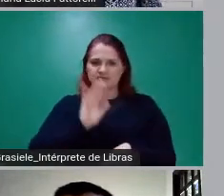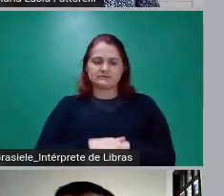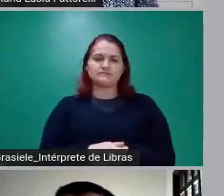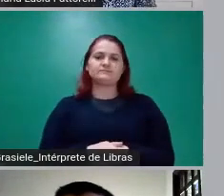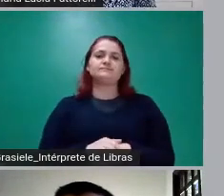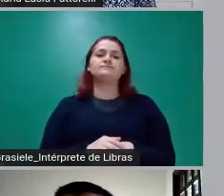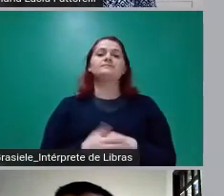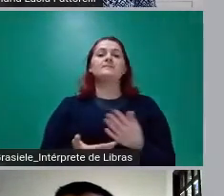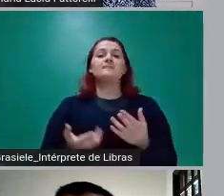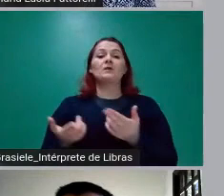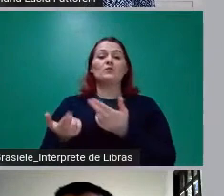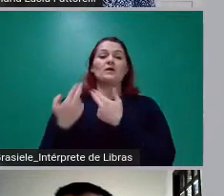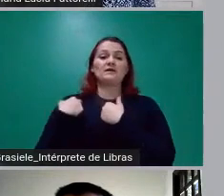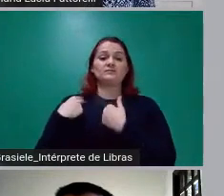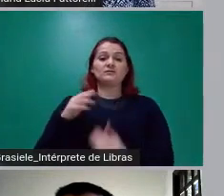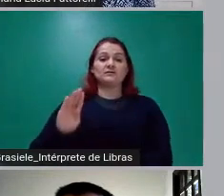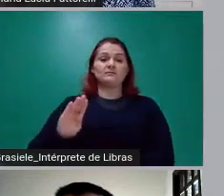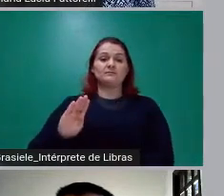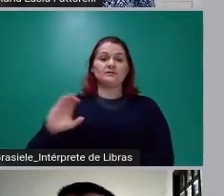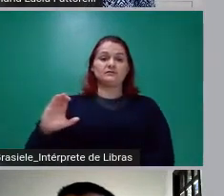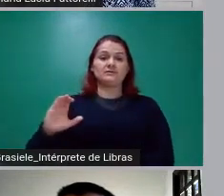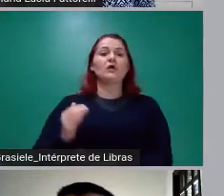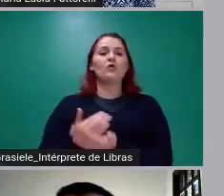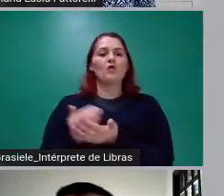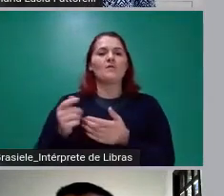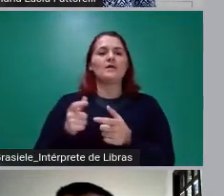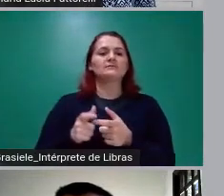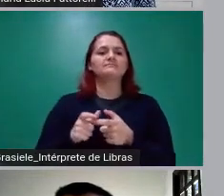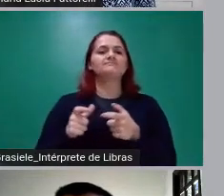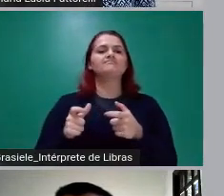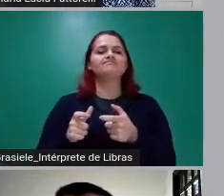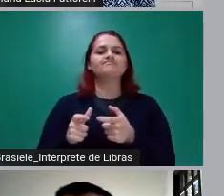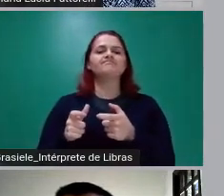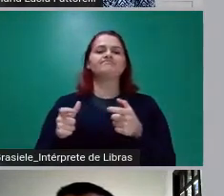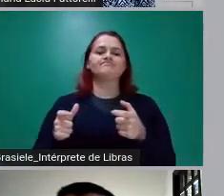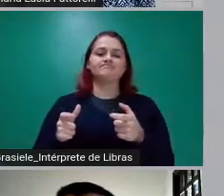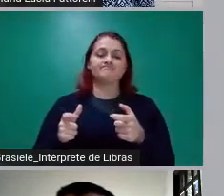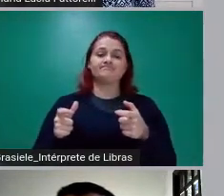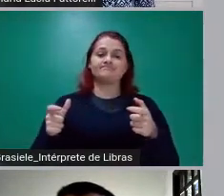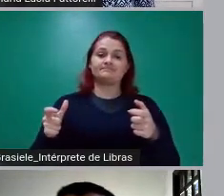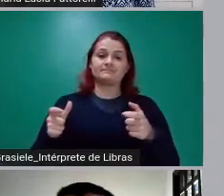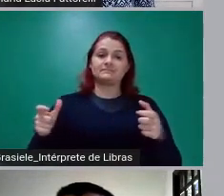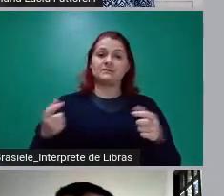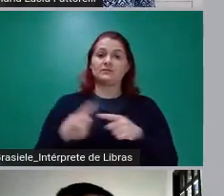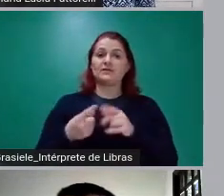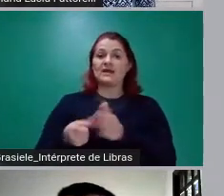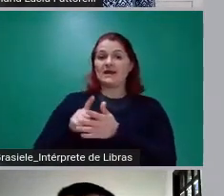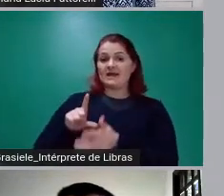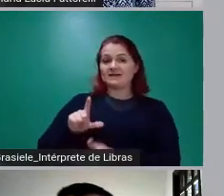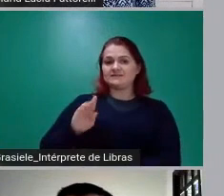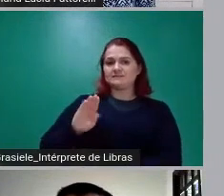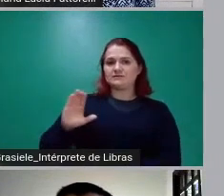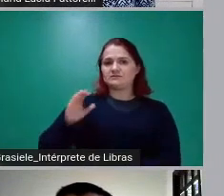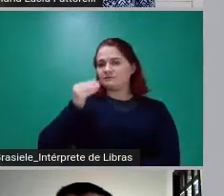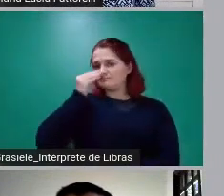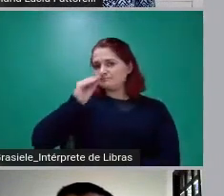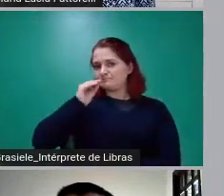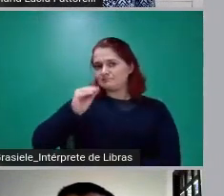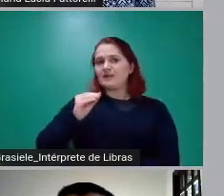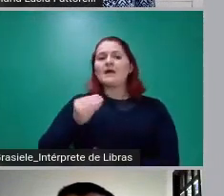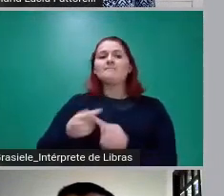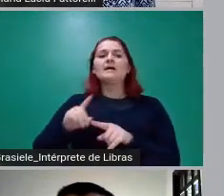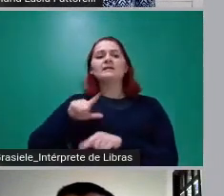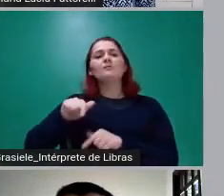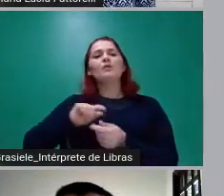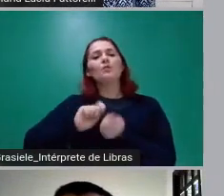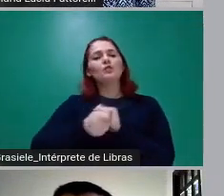se ampliando. À medida que ele vai operando cada vez mais, né, passando da omissão para a ação, mas uma ação nefasta, vão se